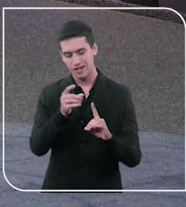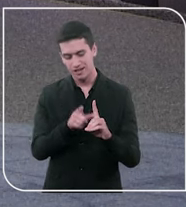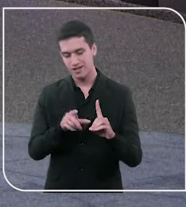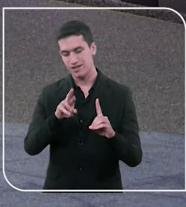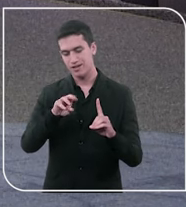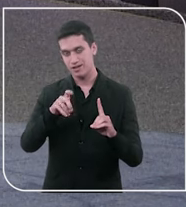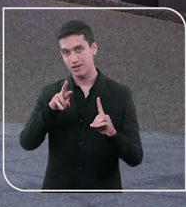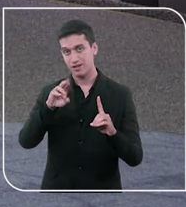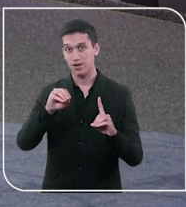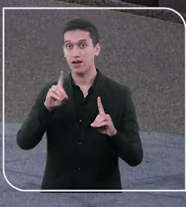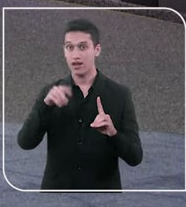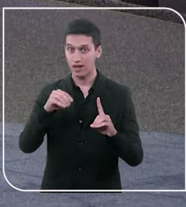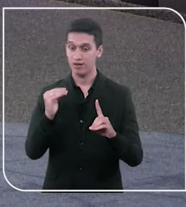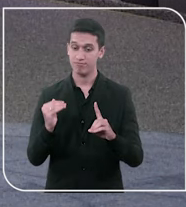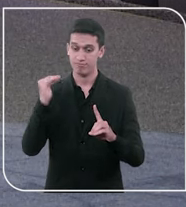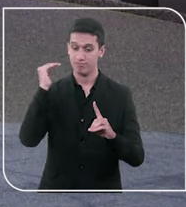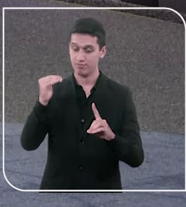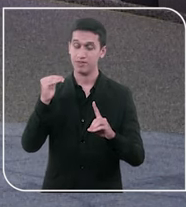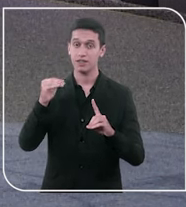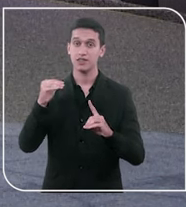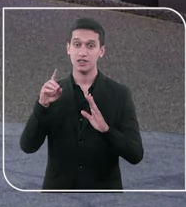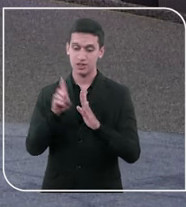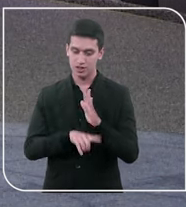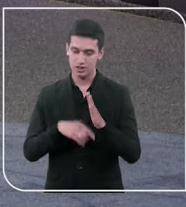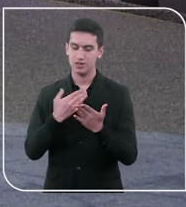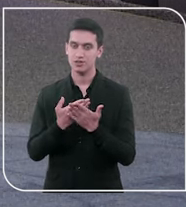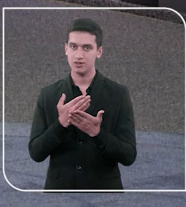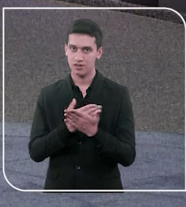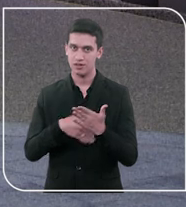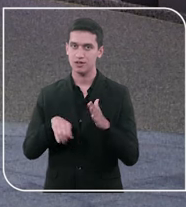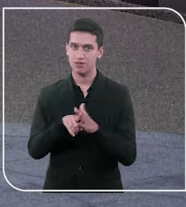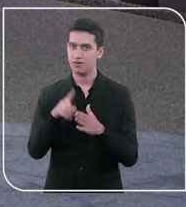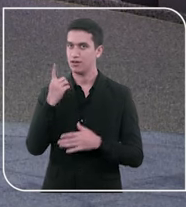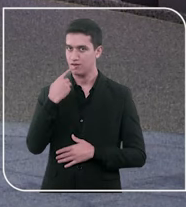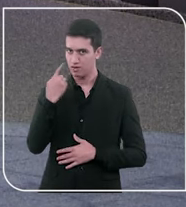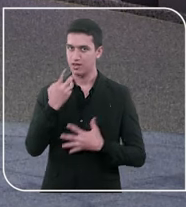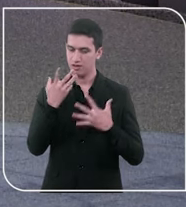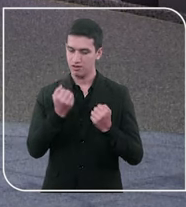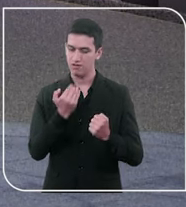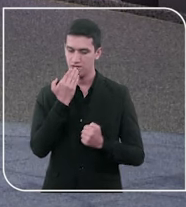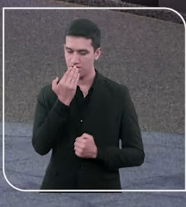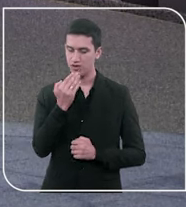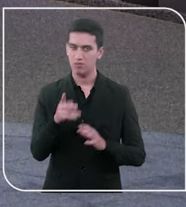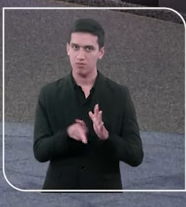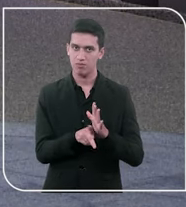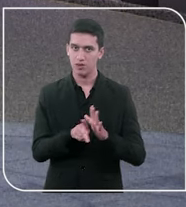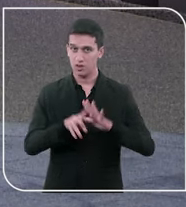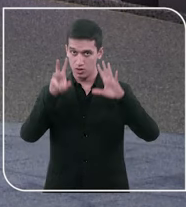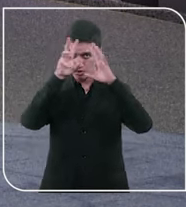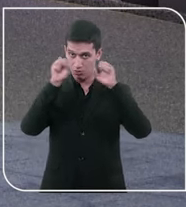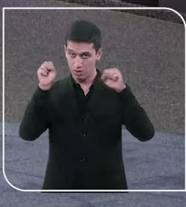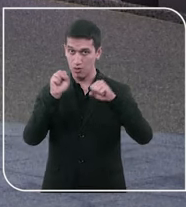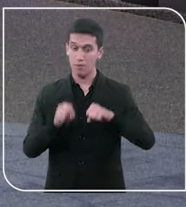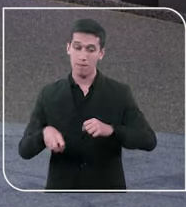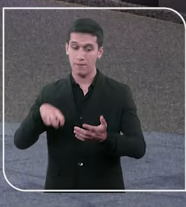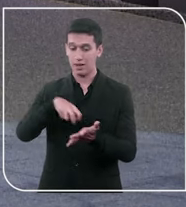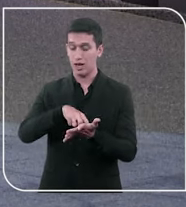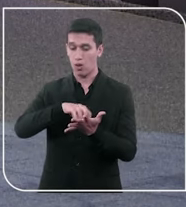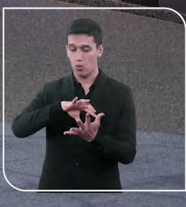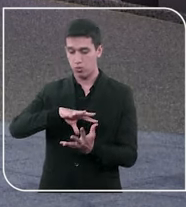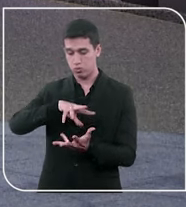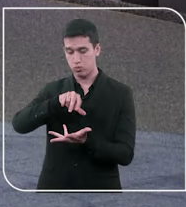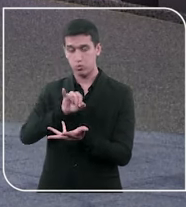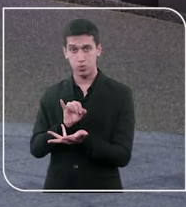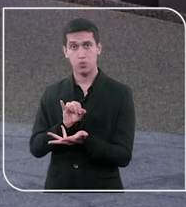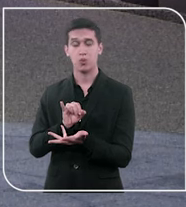Falks? Ele é pós-doutor em Direito, professor de Processo Penal e advogado habilitado perante o Tribunal Penal